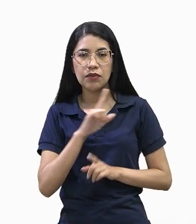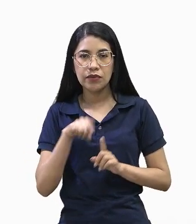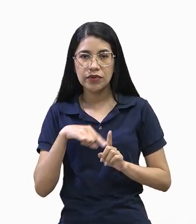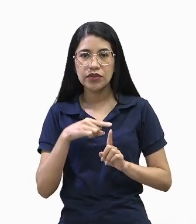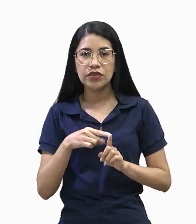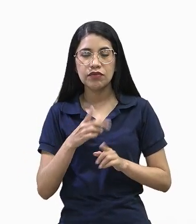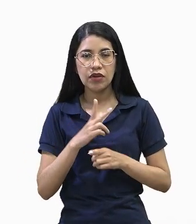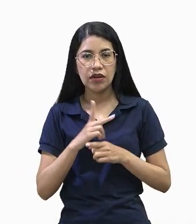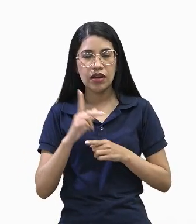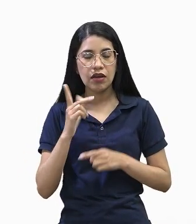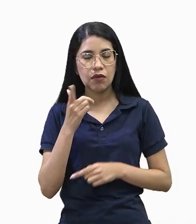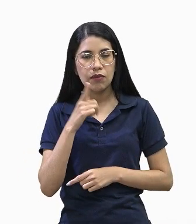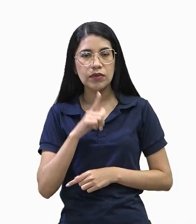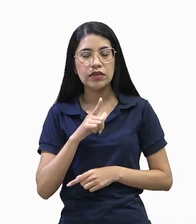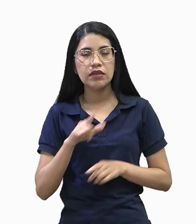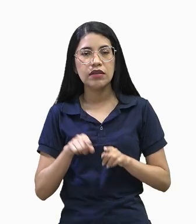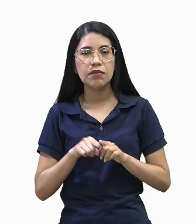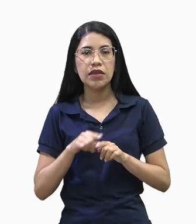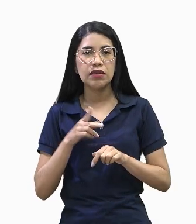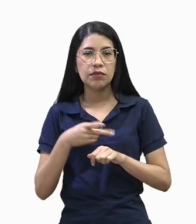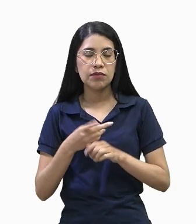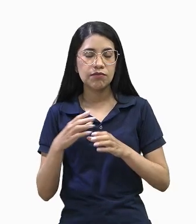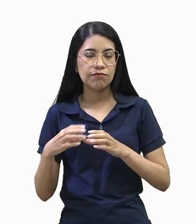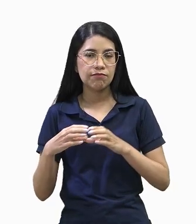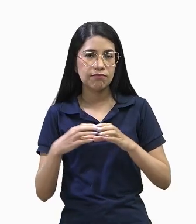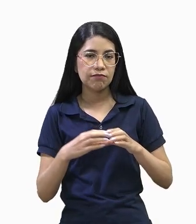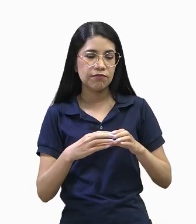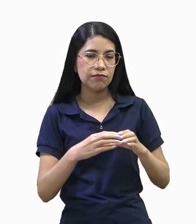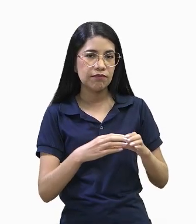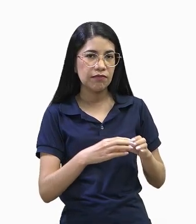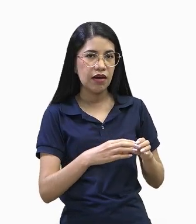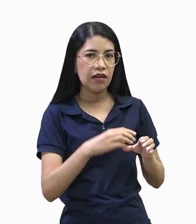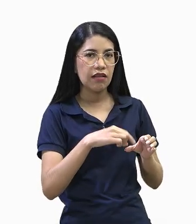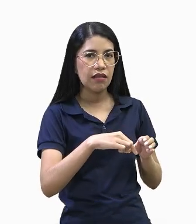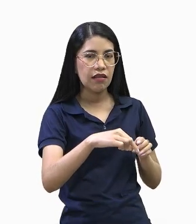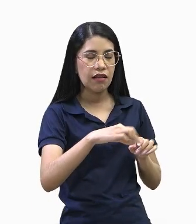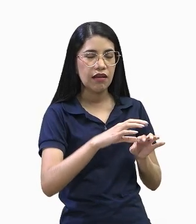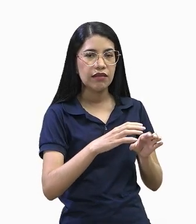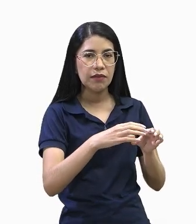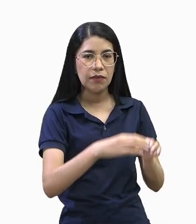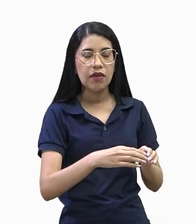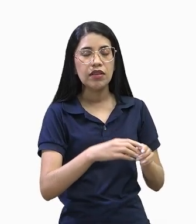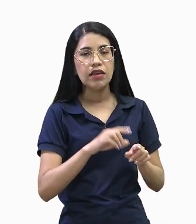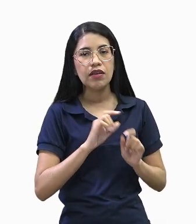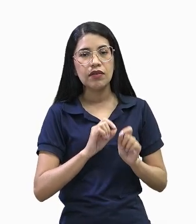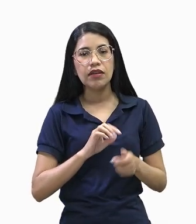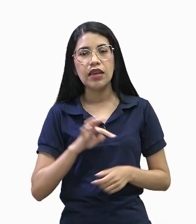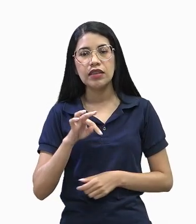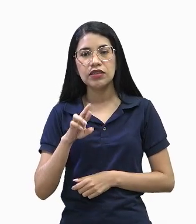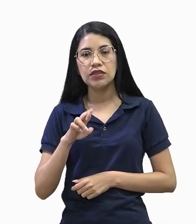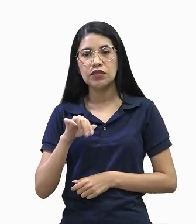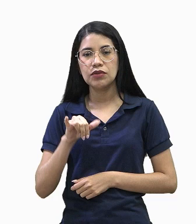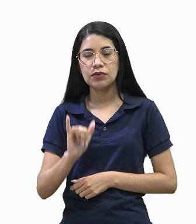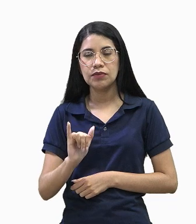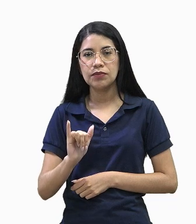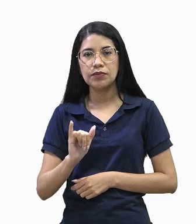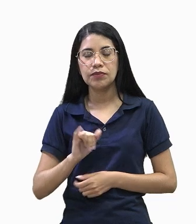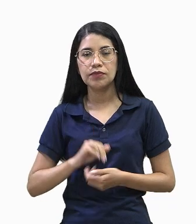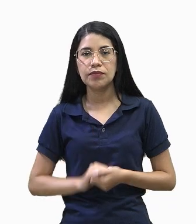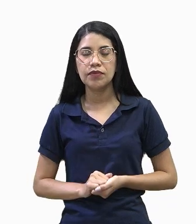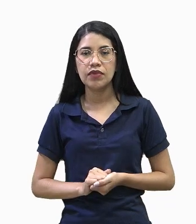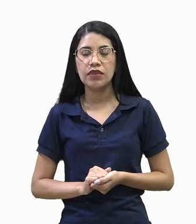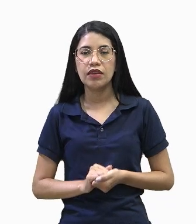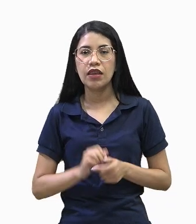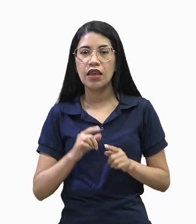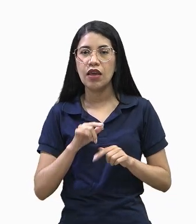objetivo, colocar a bola depois da linha de fundo, então é chamado de try. Essa jogada aí